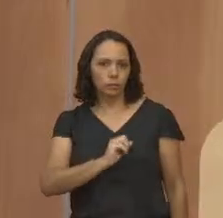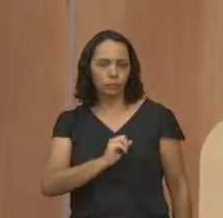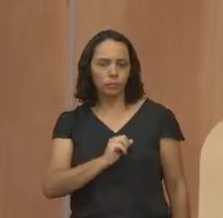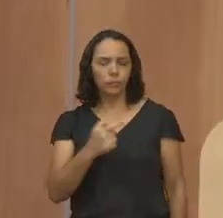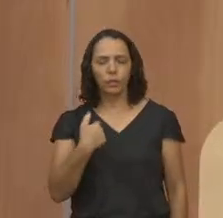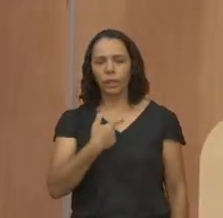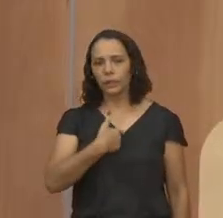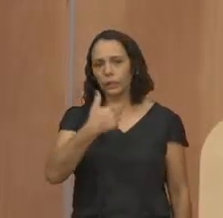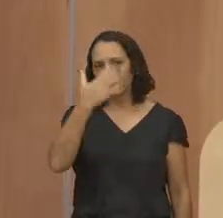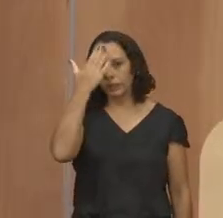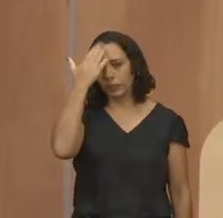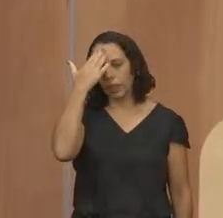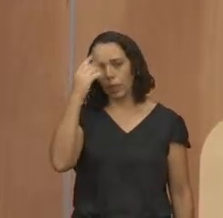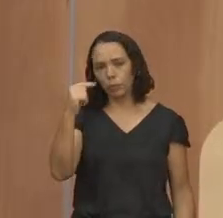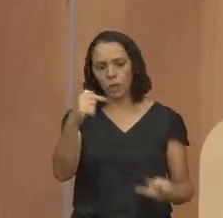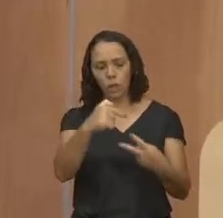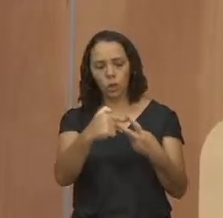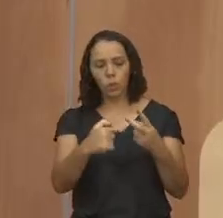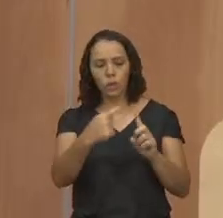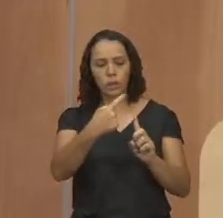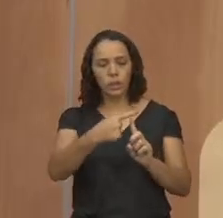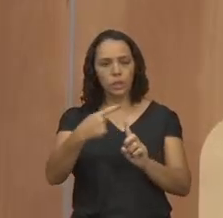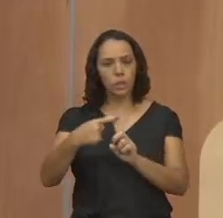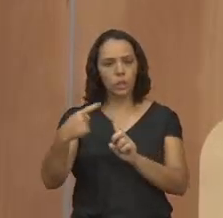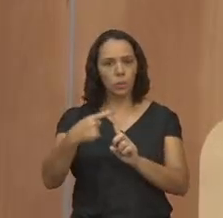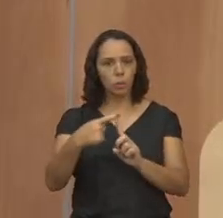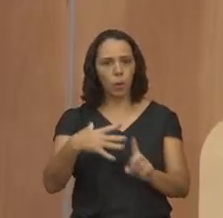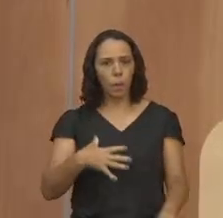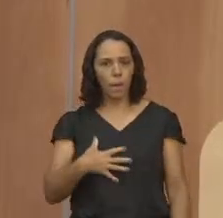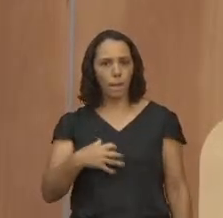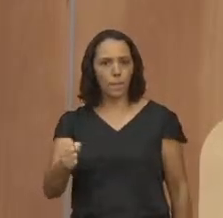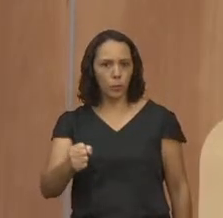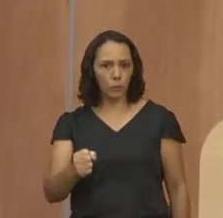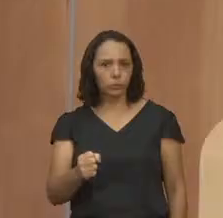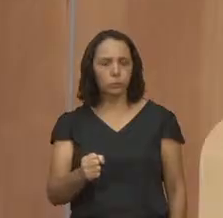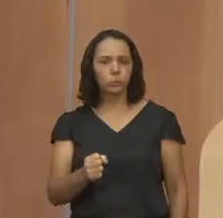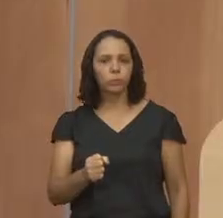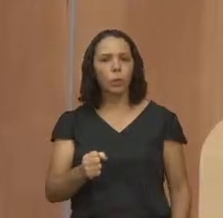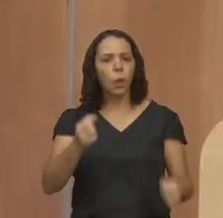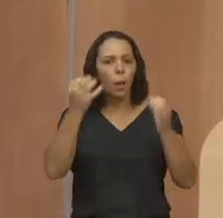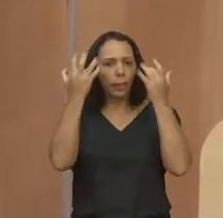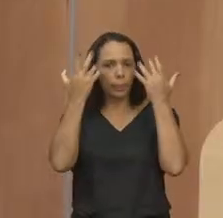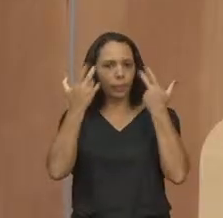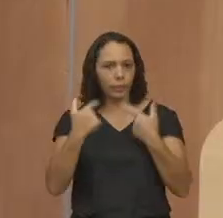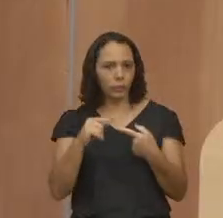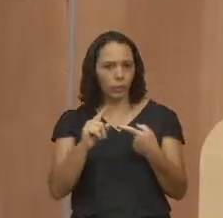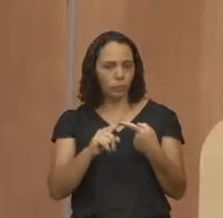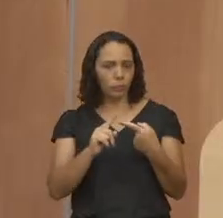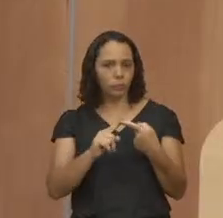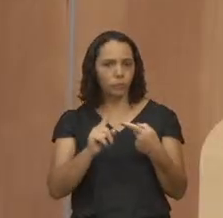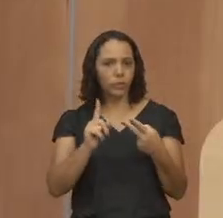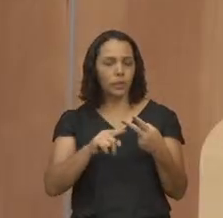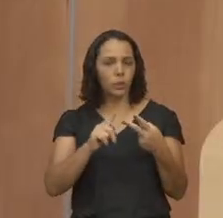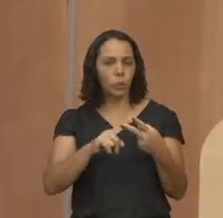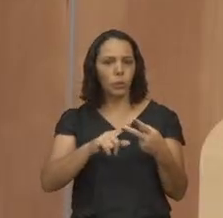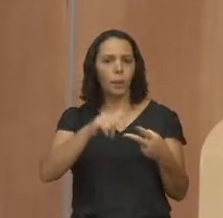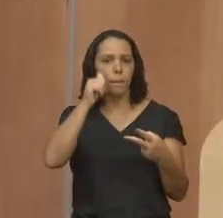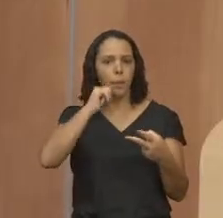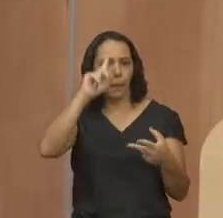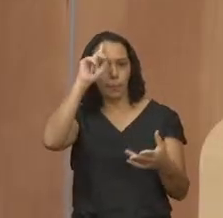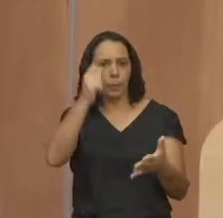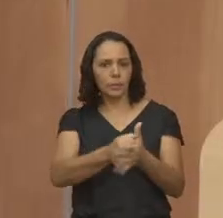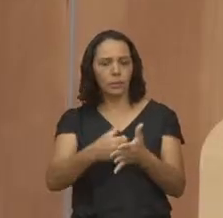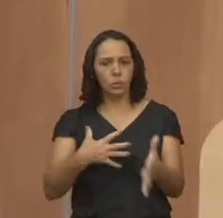o aborto provocado e o aborto natural. E a gente sabe o quanto